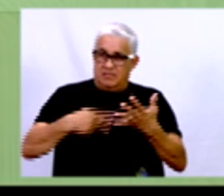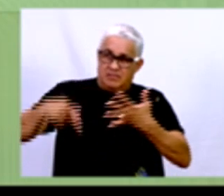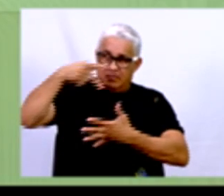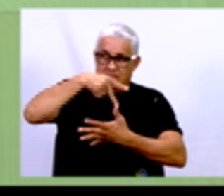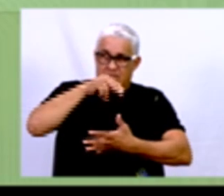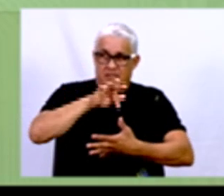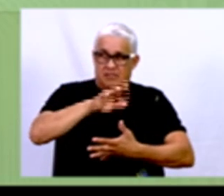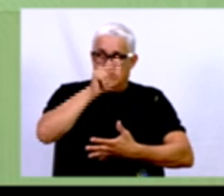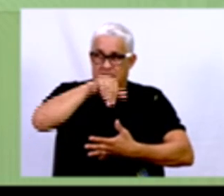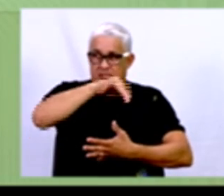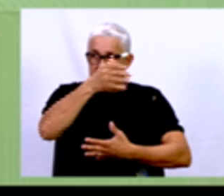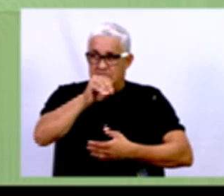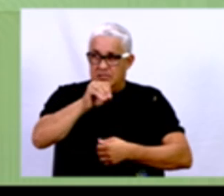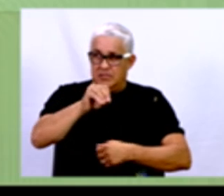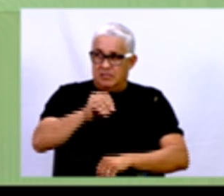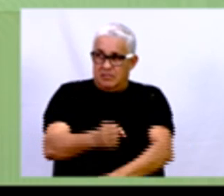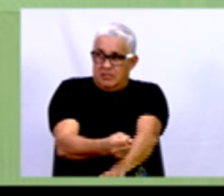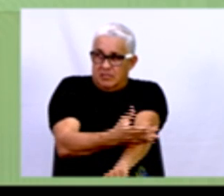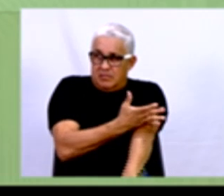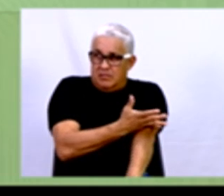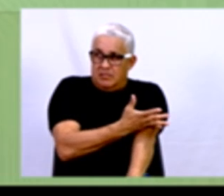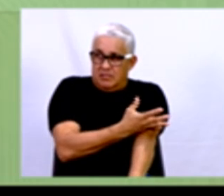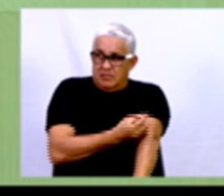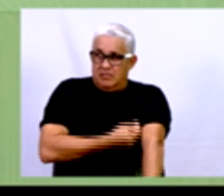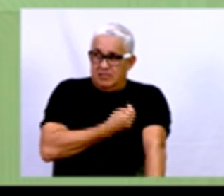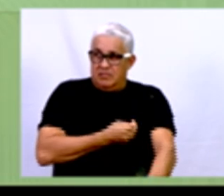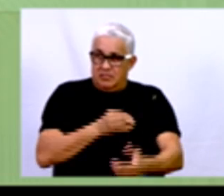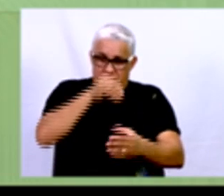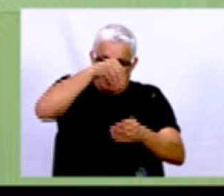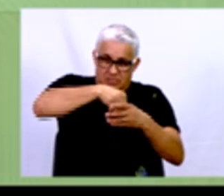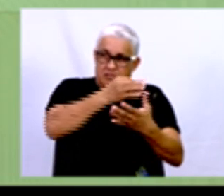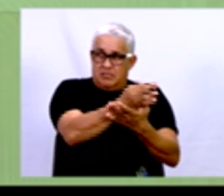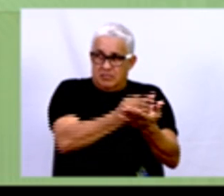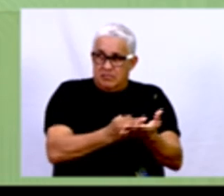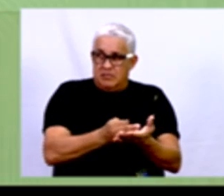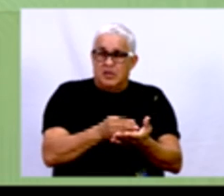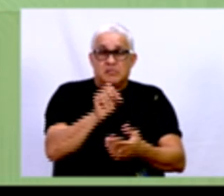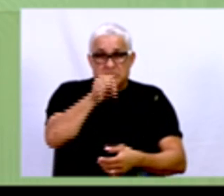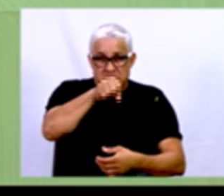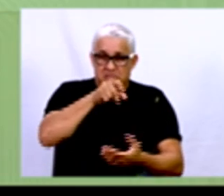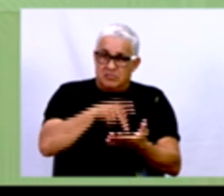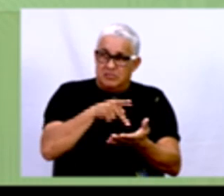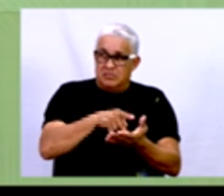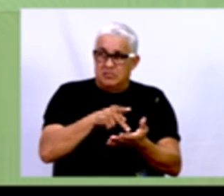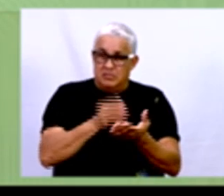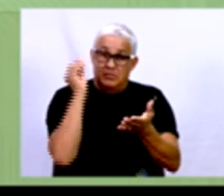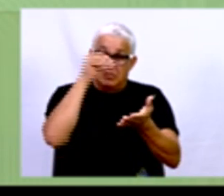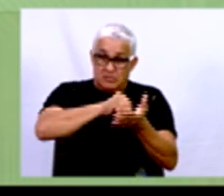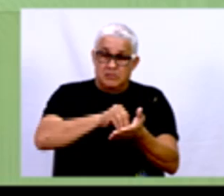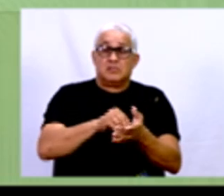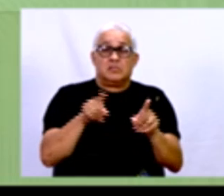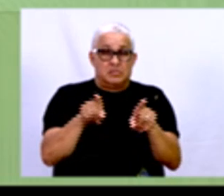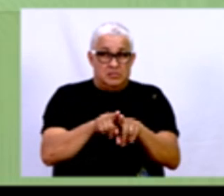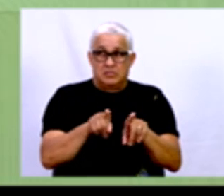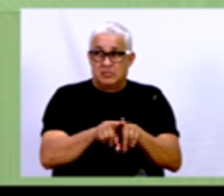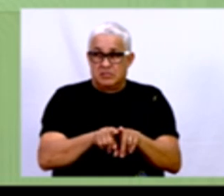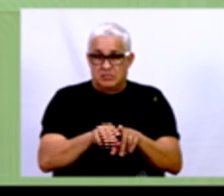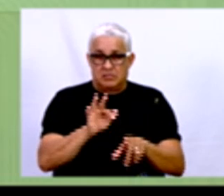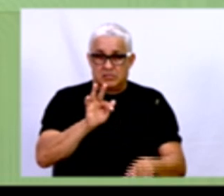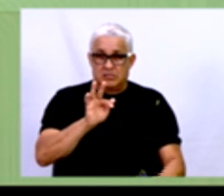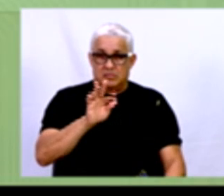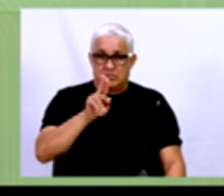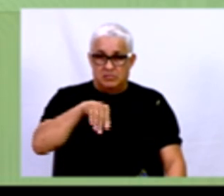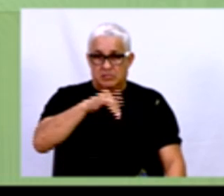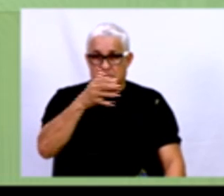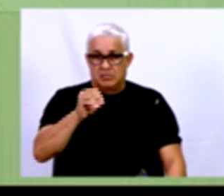a função emotiva presente no texto. Isso mesmo, mas quem colocou também a